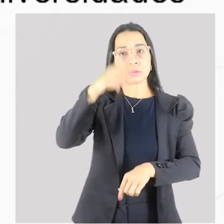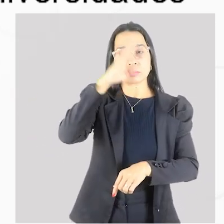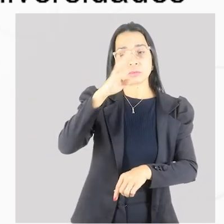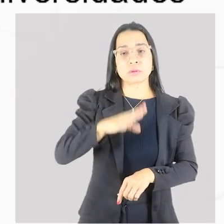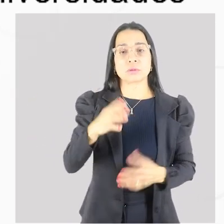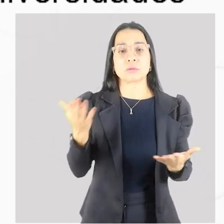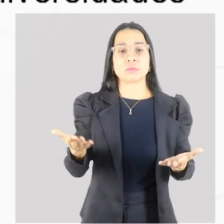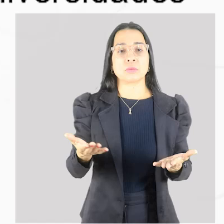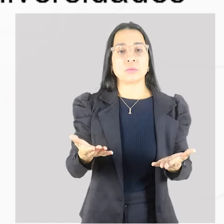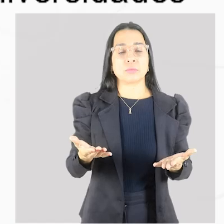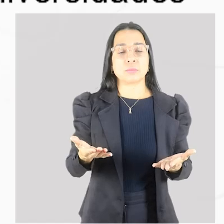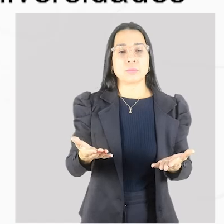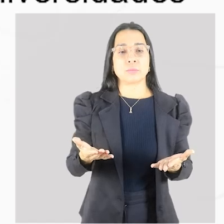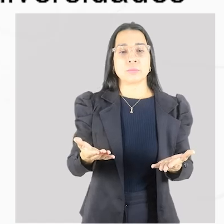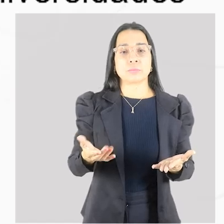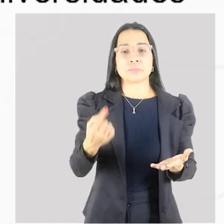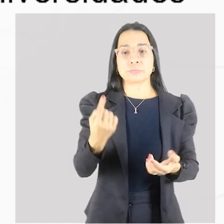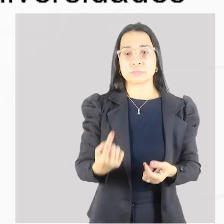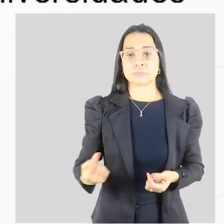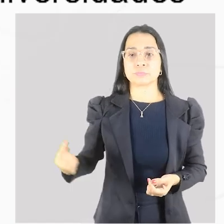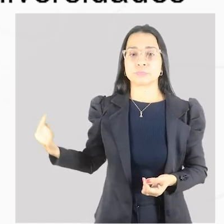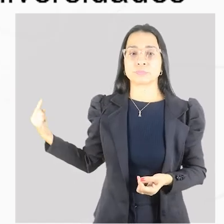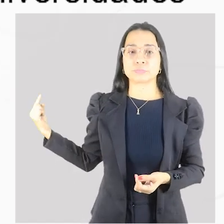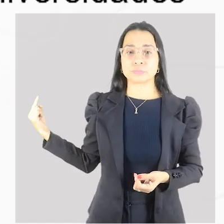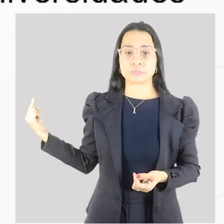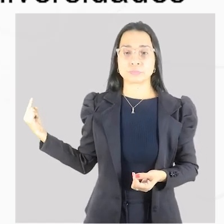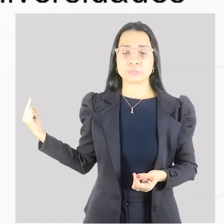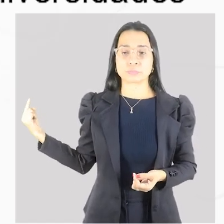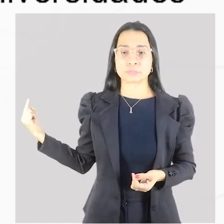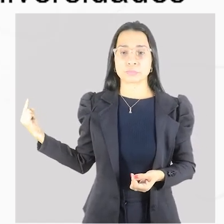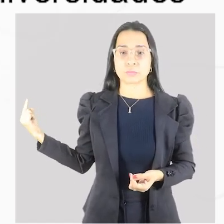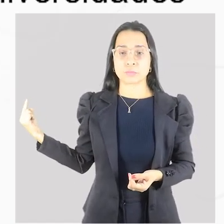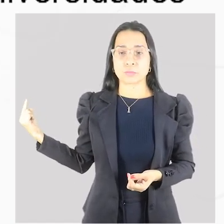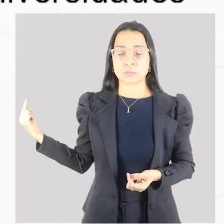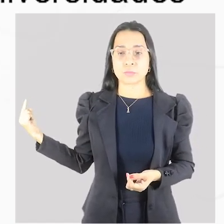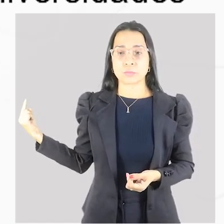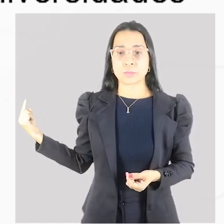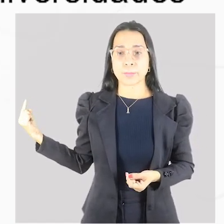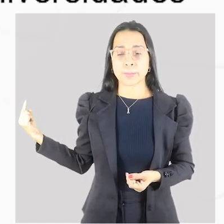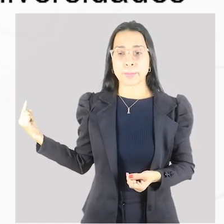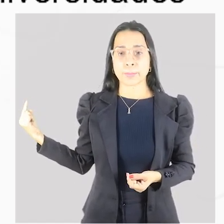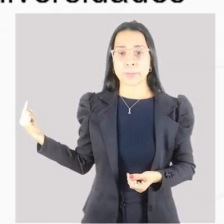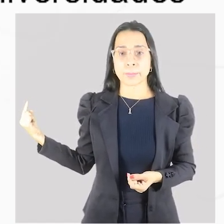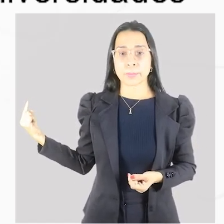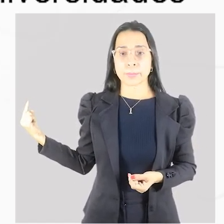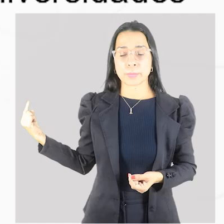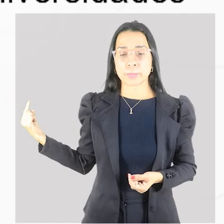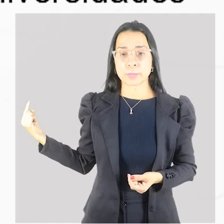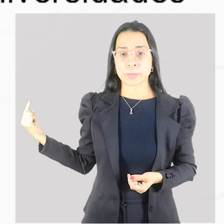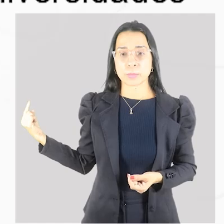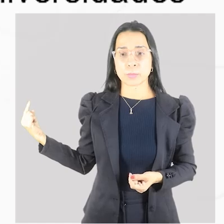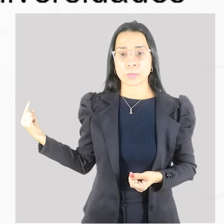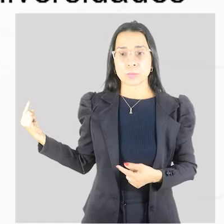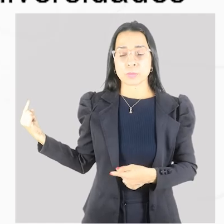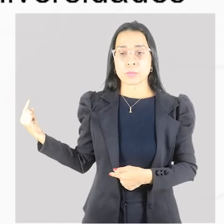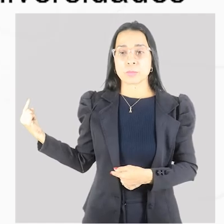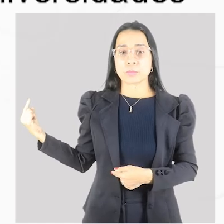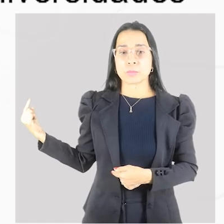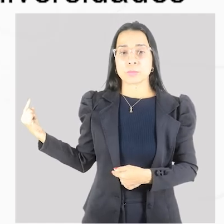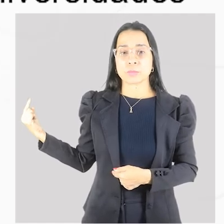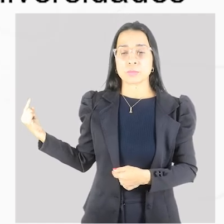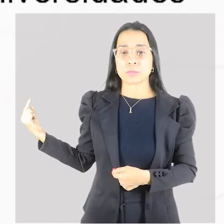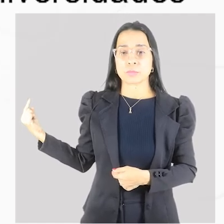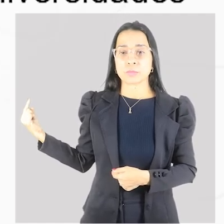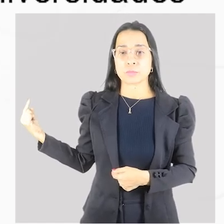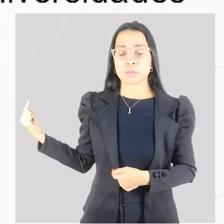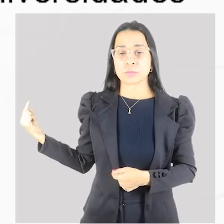tudo. O movimento estudantil é formado por diversos movimentos que atuam no ativismo, ligado não só à educação, mas a